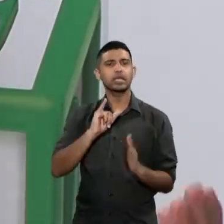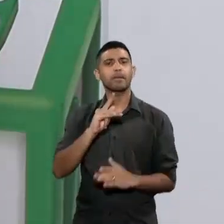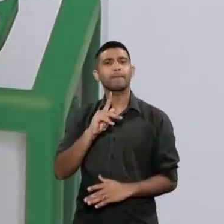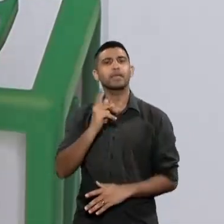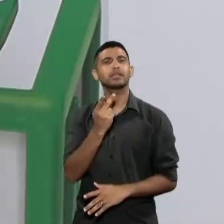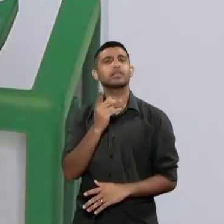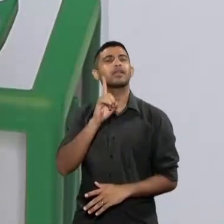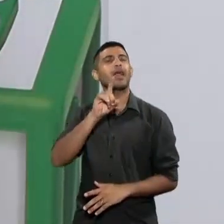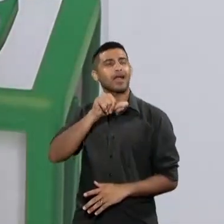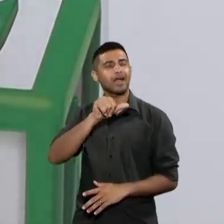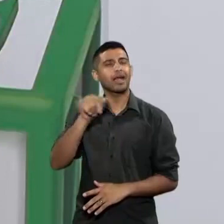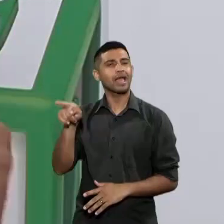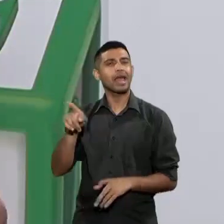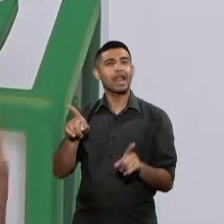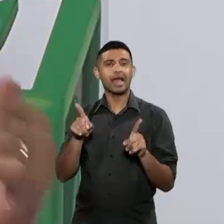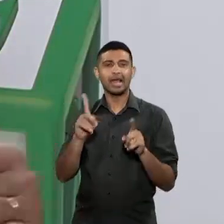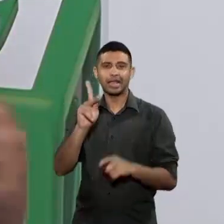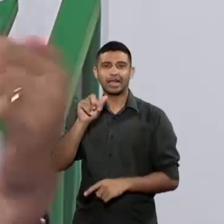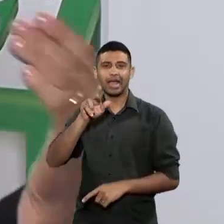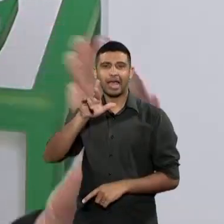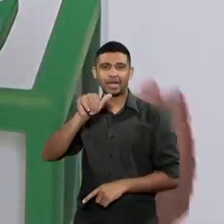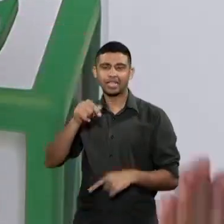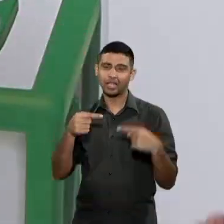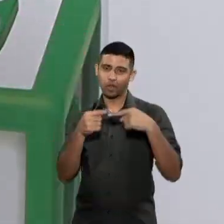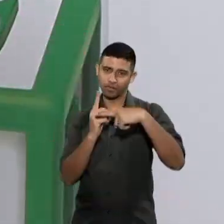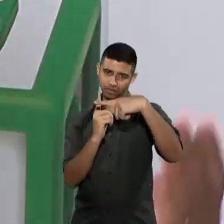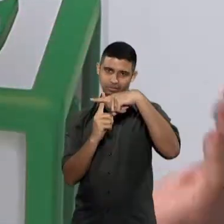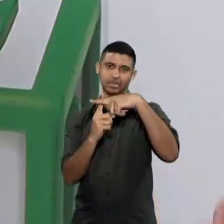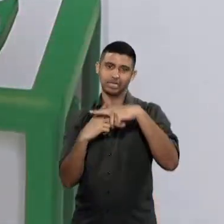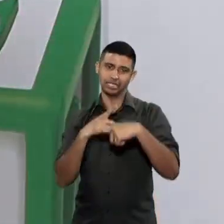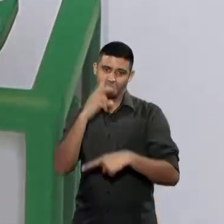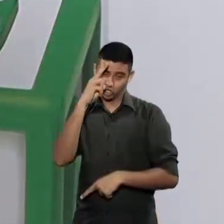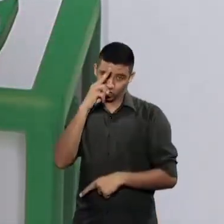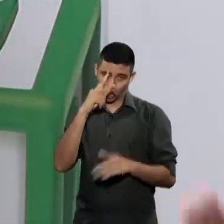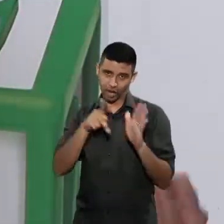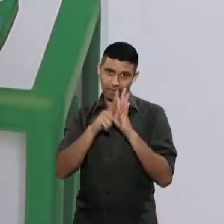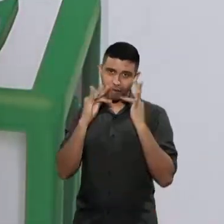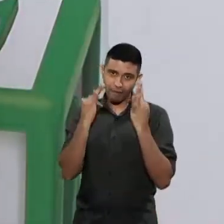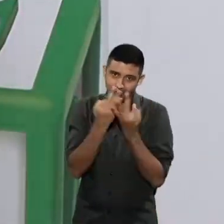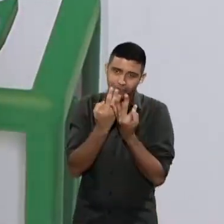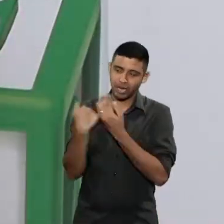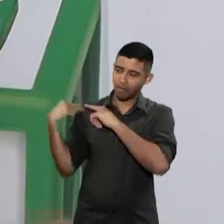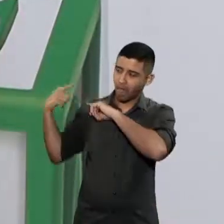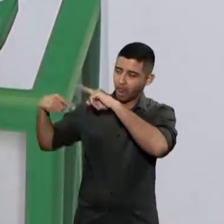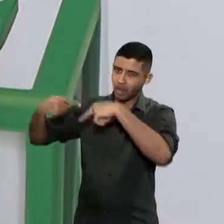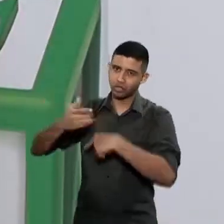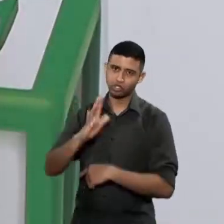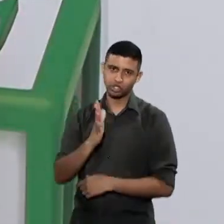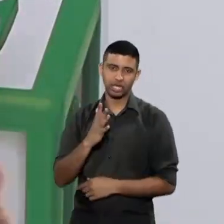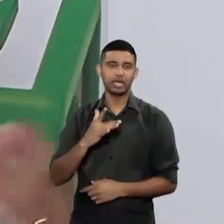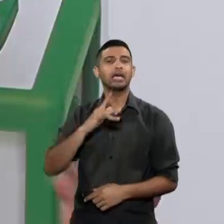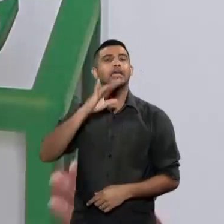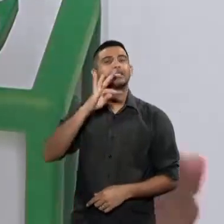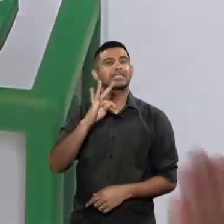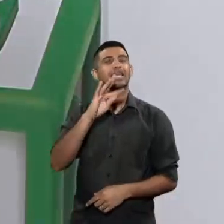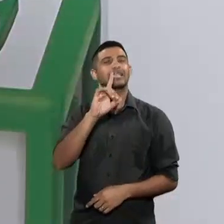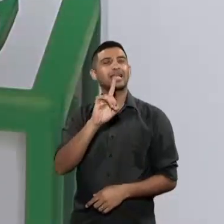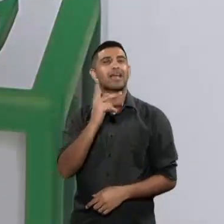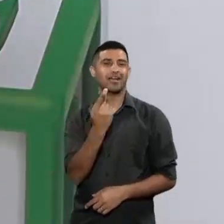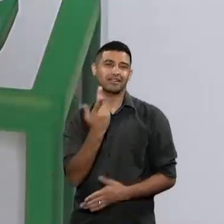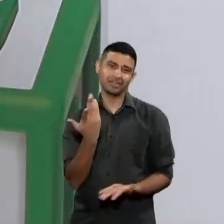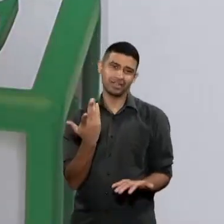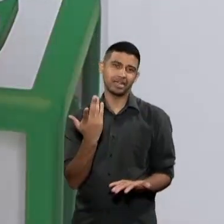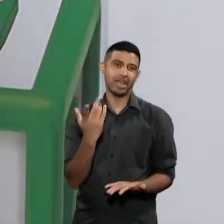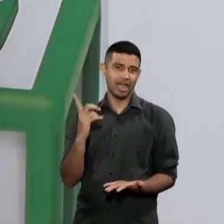pontuou como positivo, além de ter um histórico familiar de TDAH na família, né? Porque o TDAH